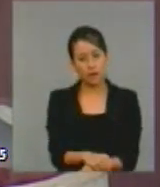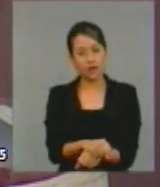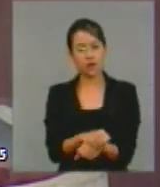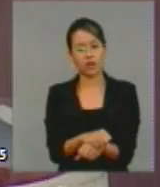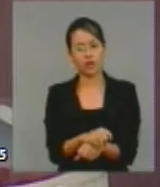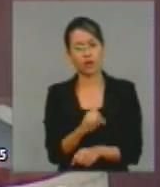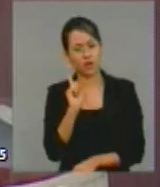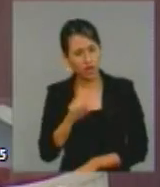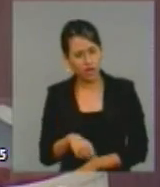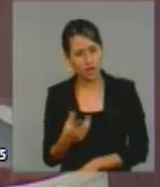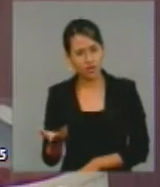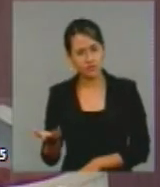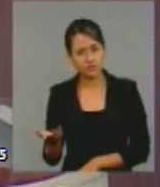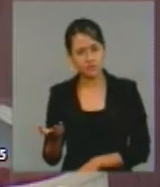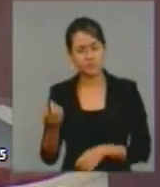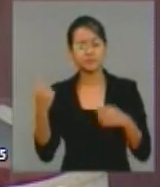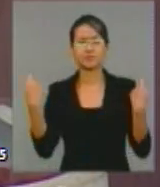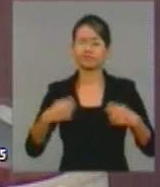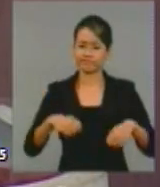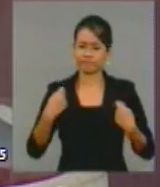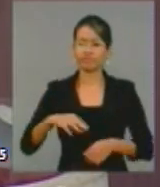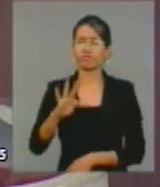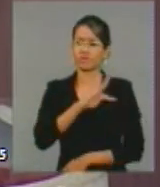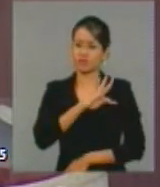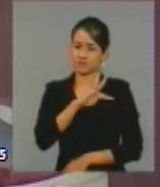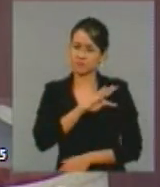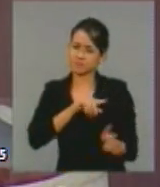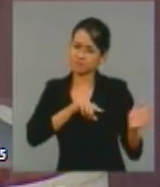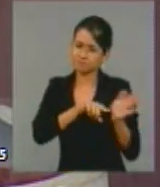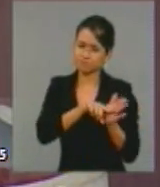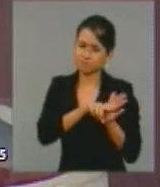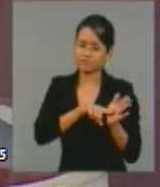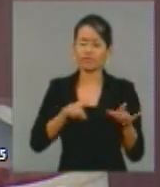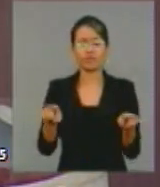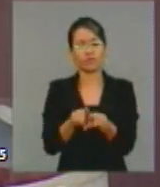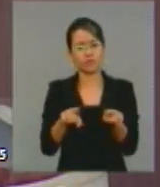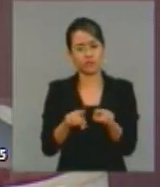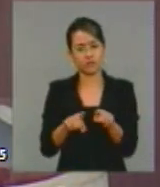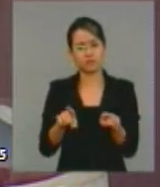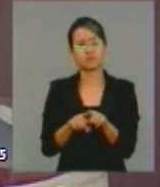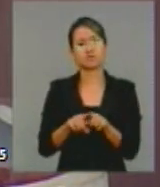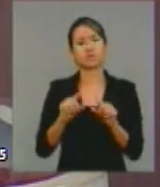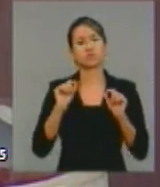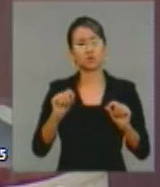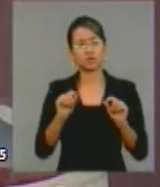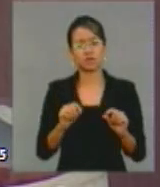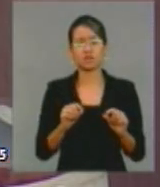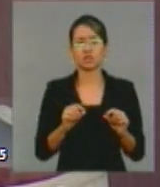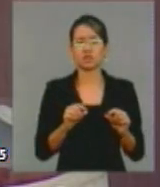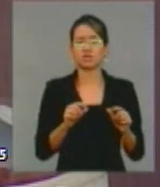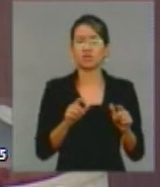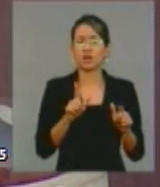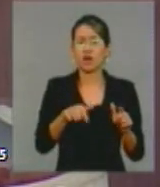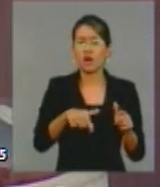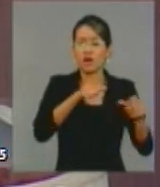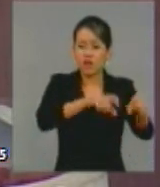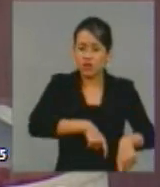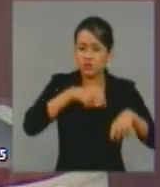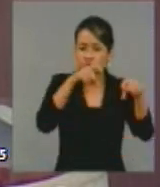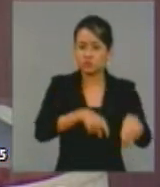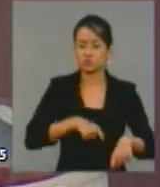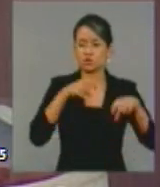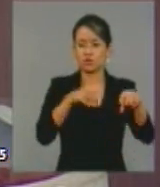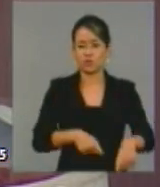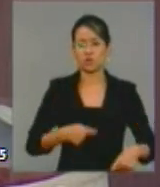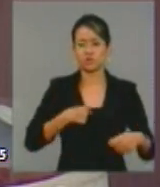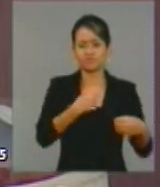concepção técnico-política que coloque o abastecimento humano, as pequenas comunidades, os agricultores